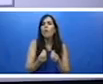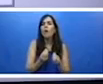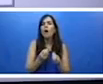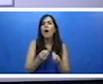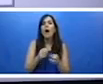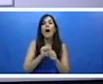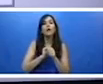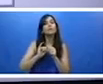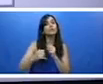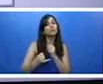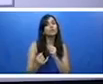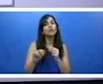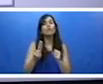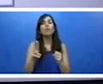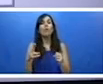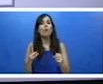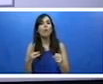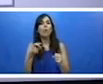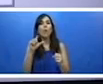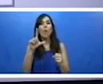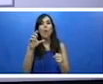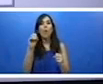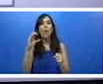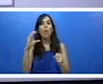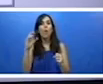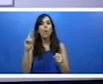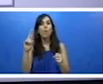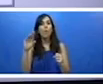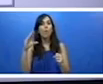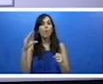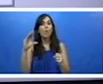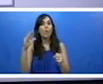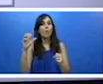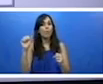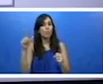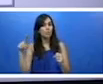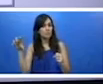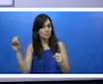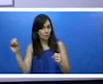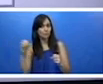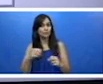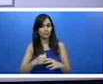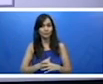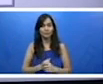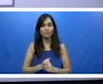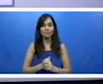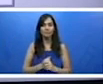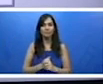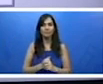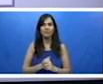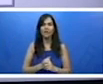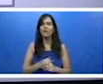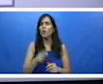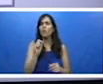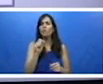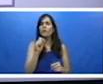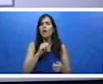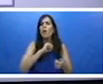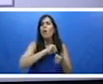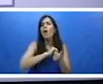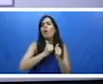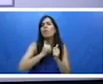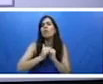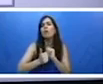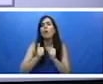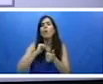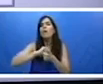ou locuções adjetivas. Vocês já viram também, locuções adjetivas. Adjetivo, aquilo que qualifica um substantivo.